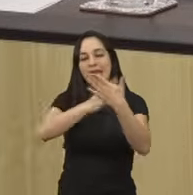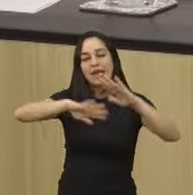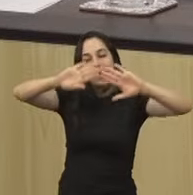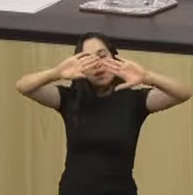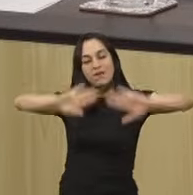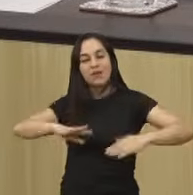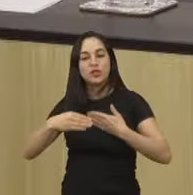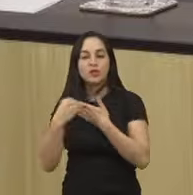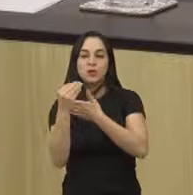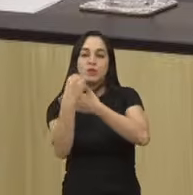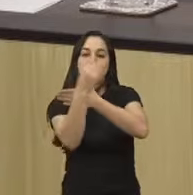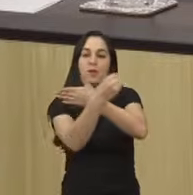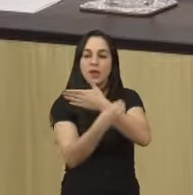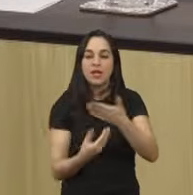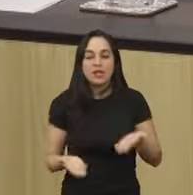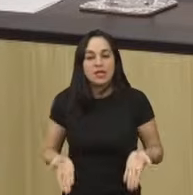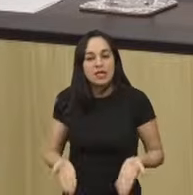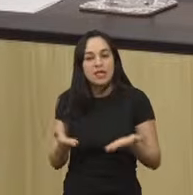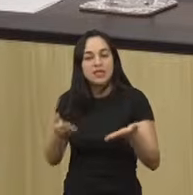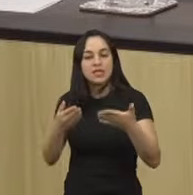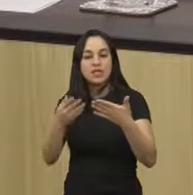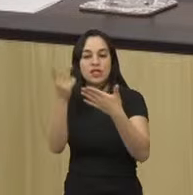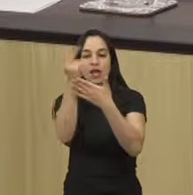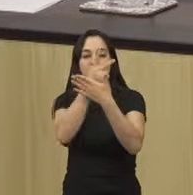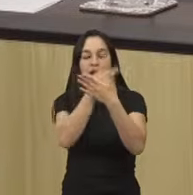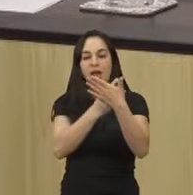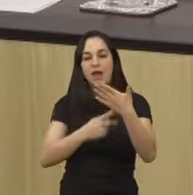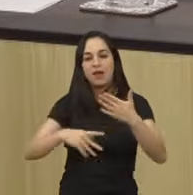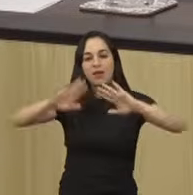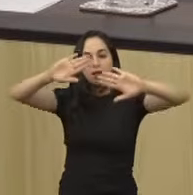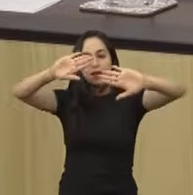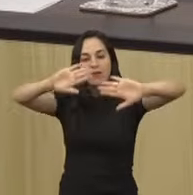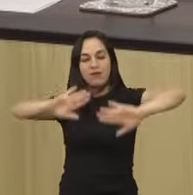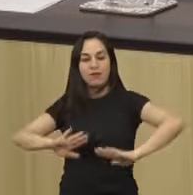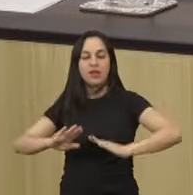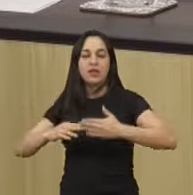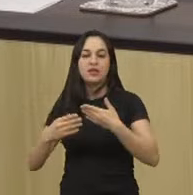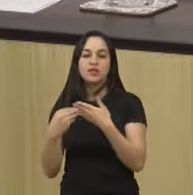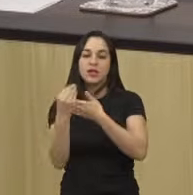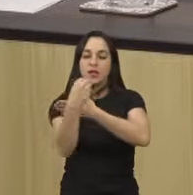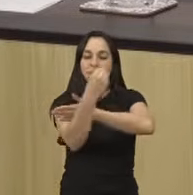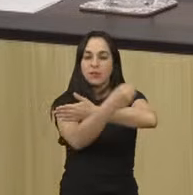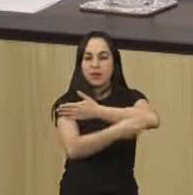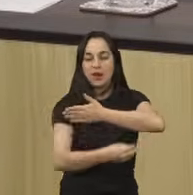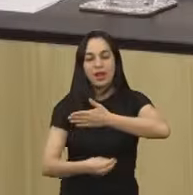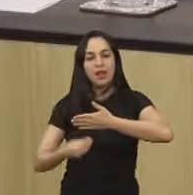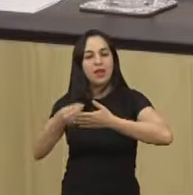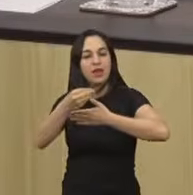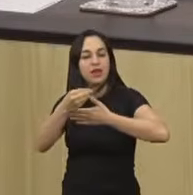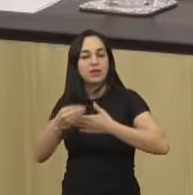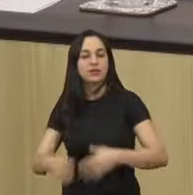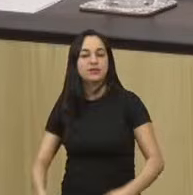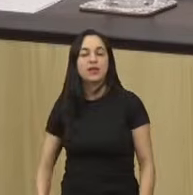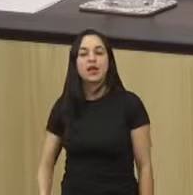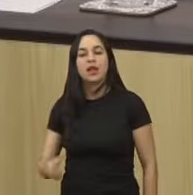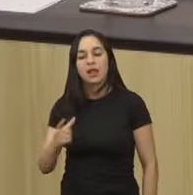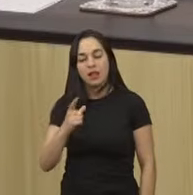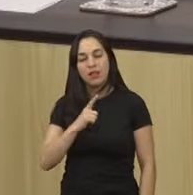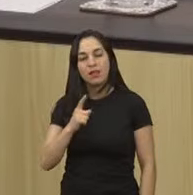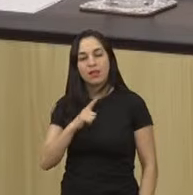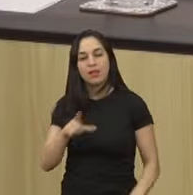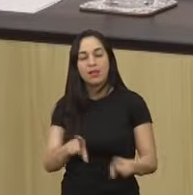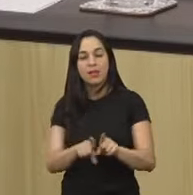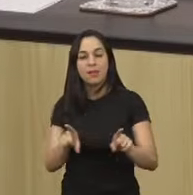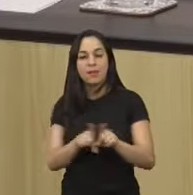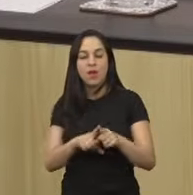programa de incentivo ao grafite, muralismo e demais artes visuais e dá outras providências. E também fica suprimido